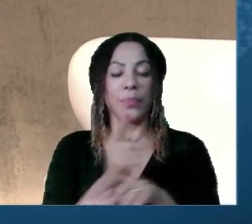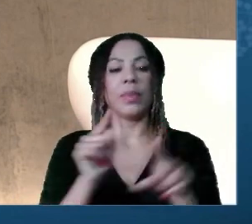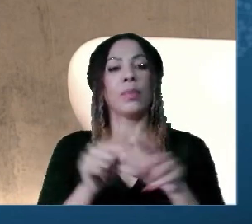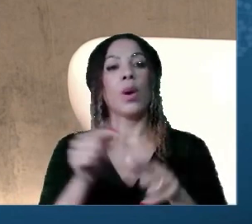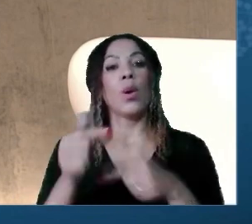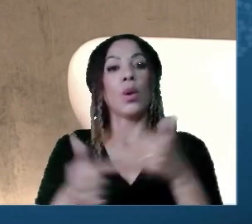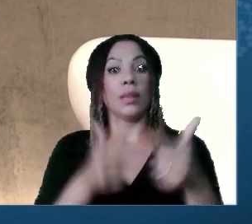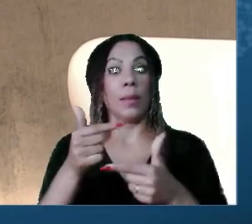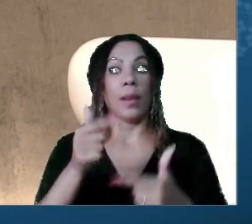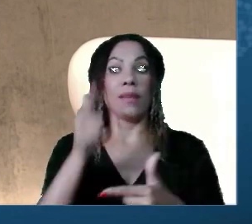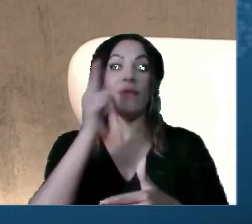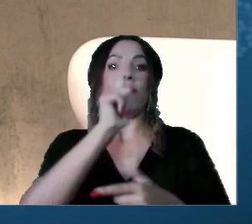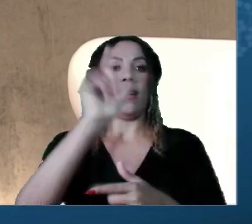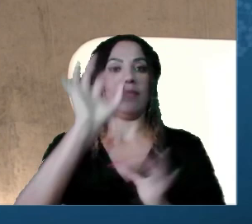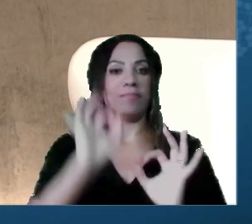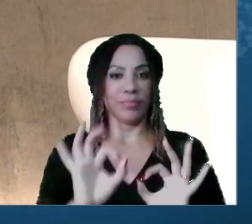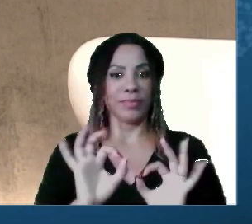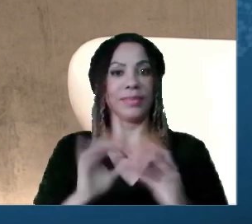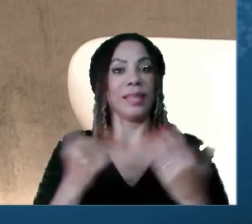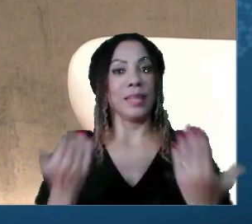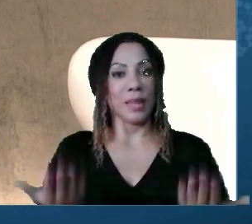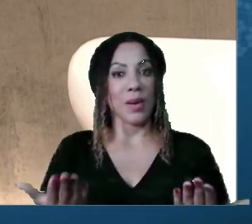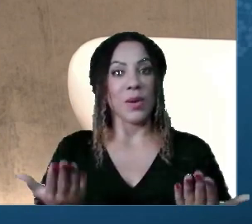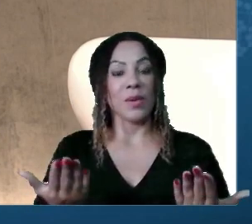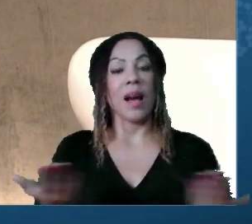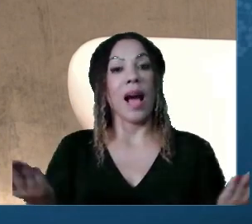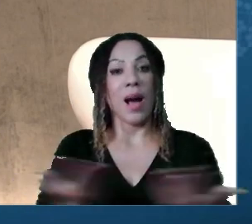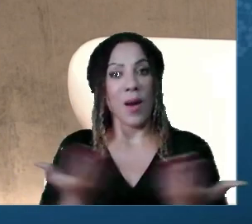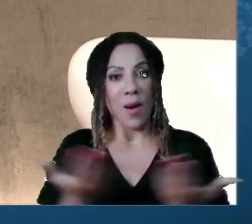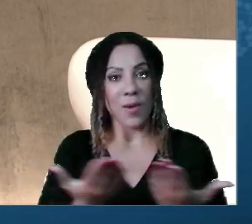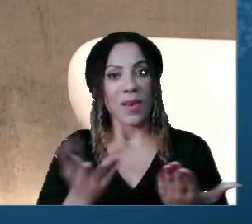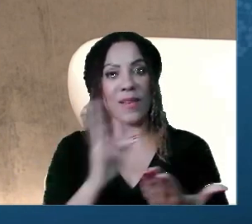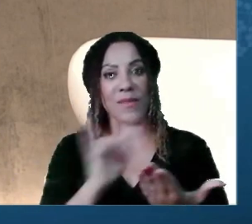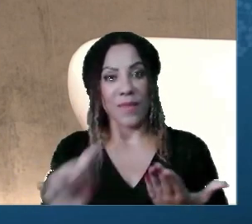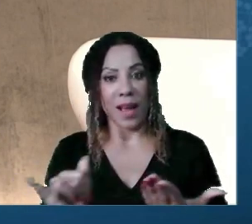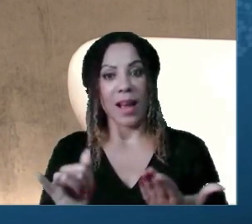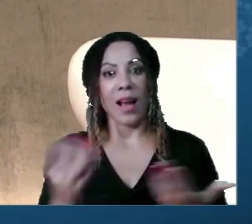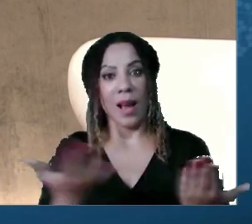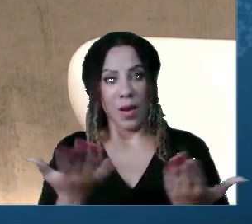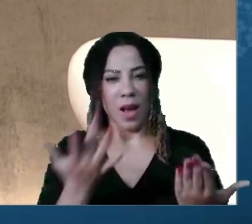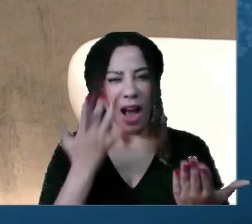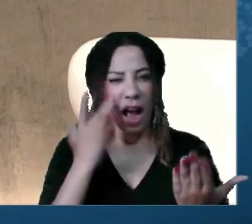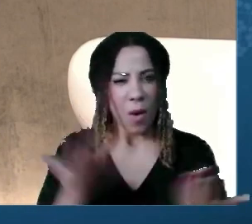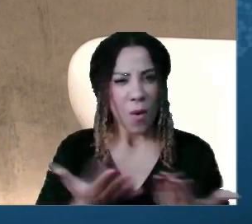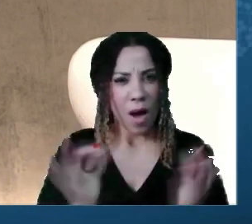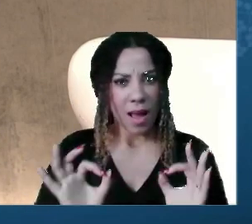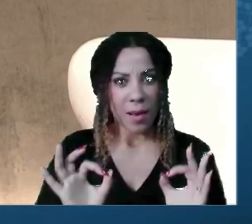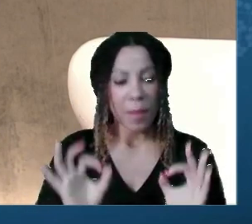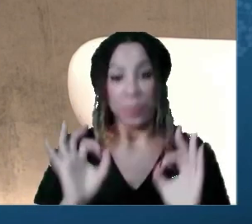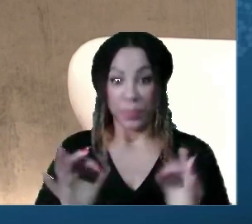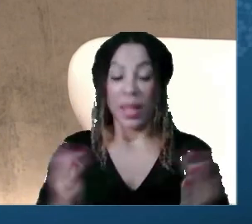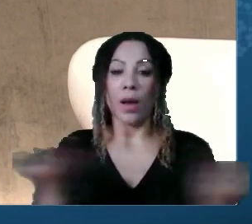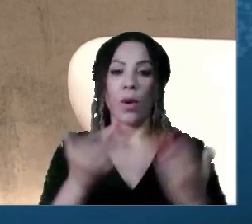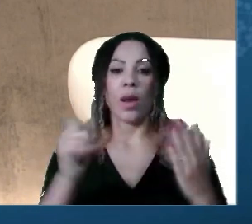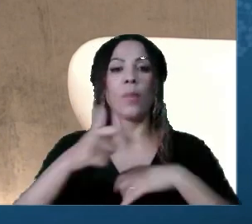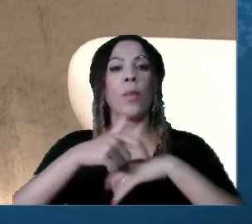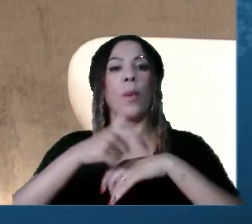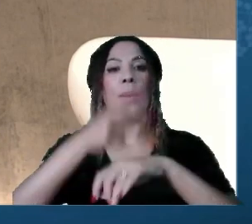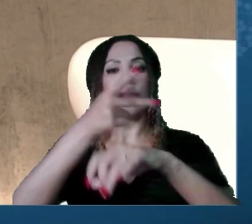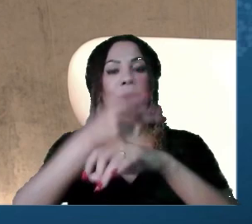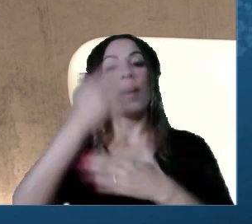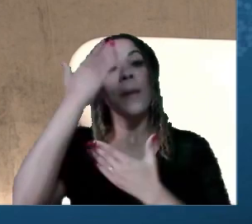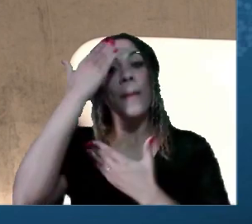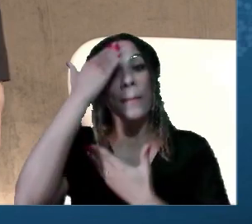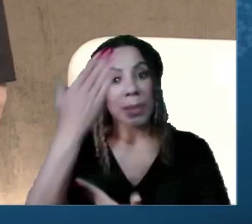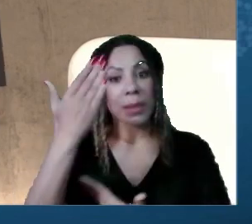vencedor, né? Então, vamos passar agora para essa parte, acho que agora é a parte da premiação. Obrigado, quero agradecer a